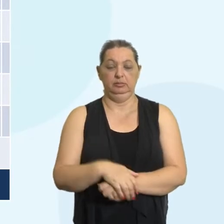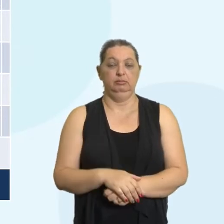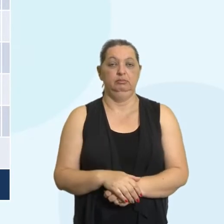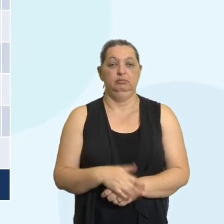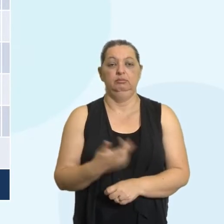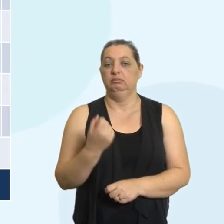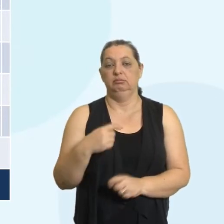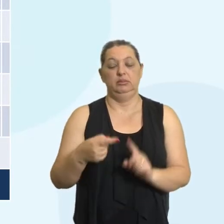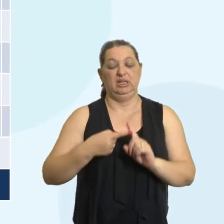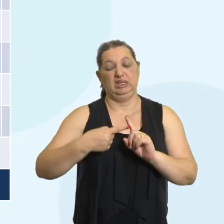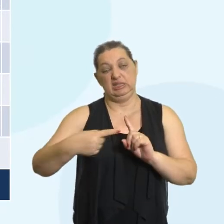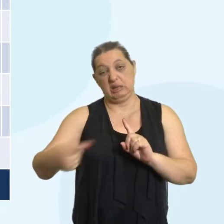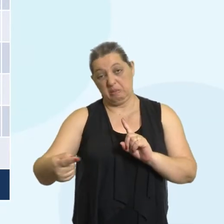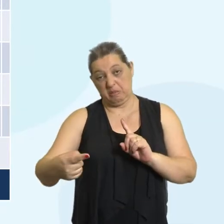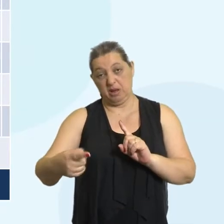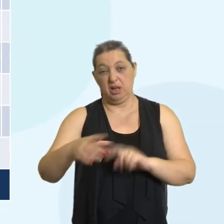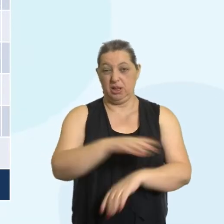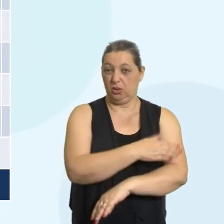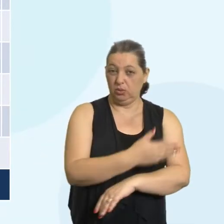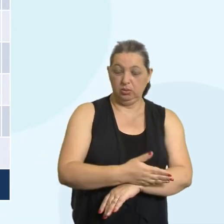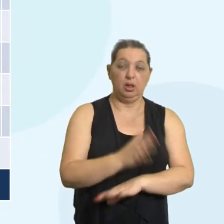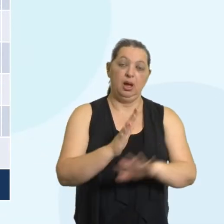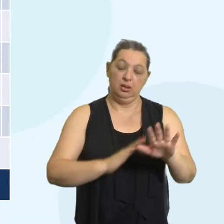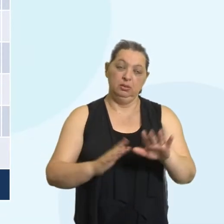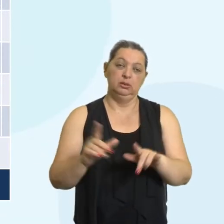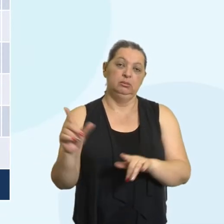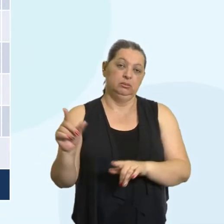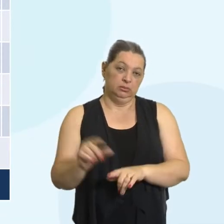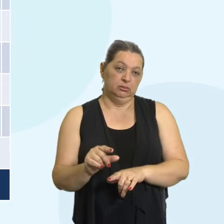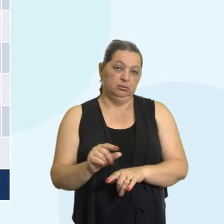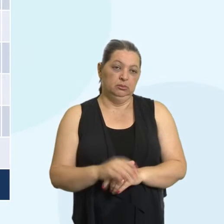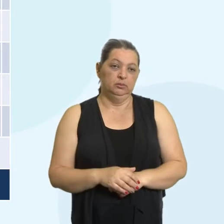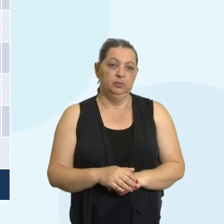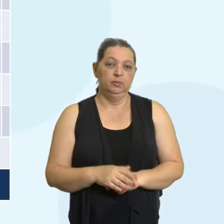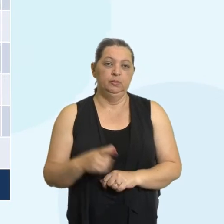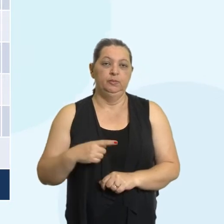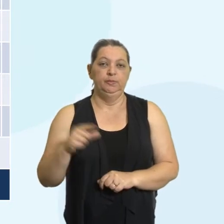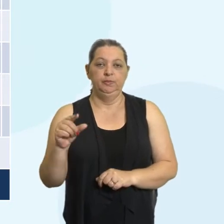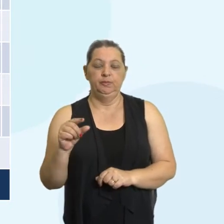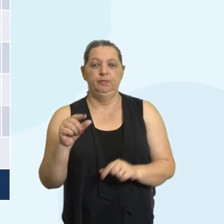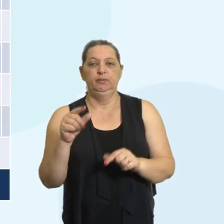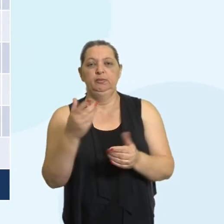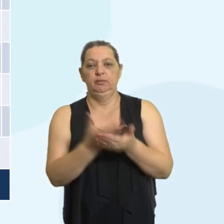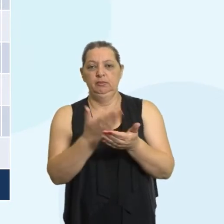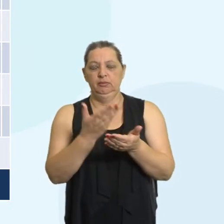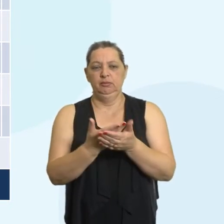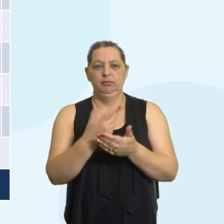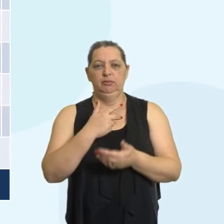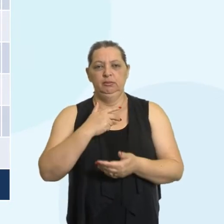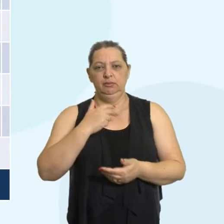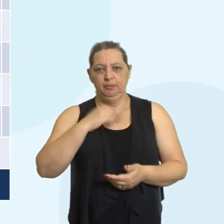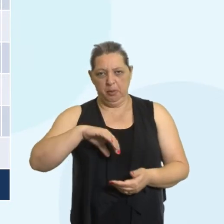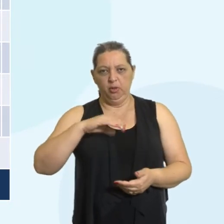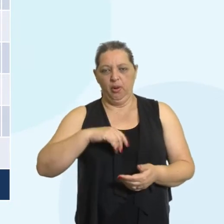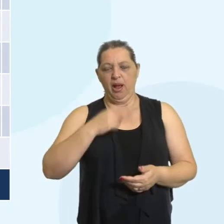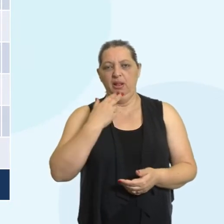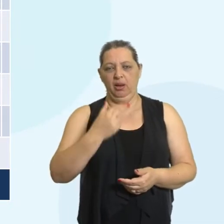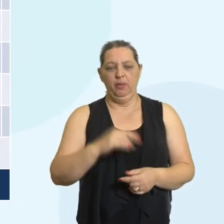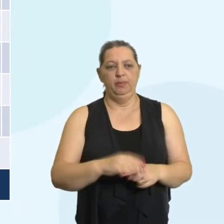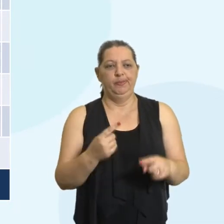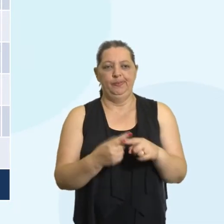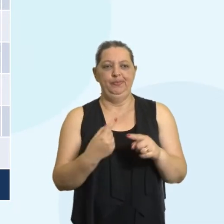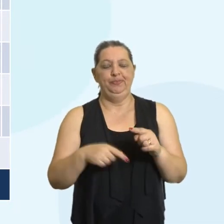vai dar uma semana pode dar menos na verdade que tem menos aula de língua portuguesa porque cortamos aulas de Língua Portuguesa nesse projeto porque